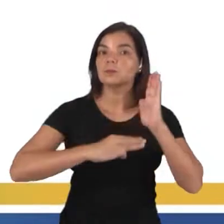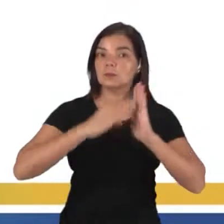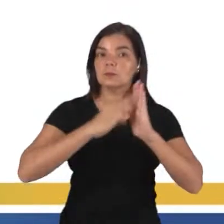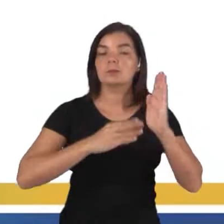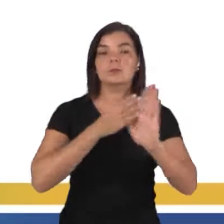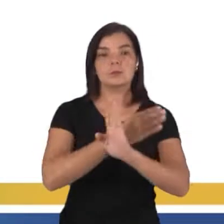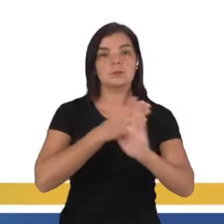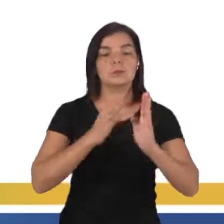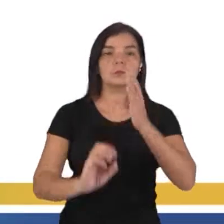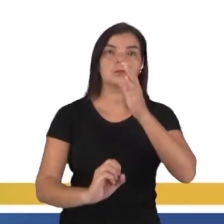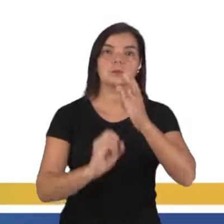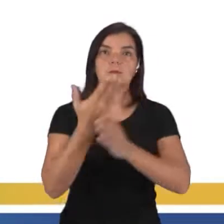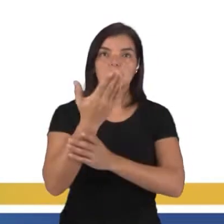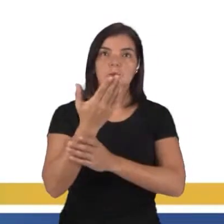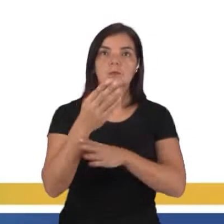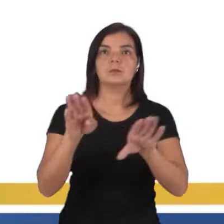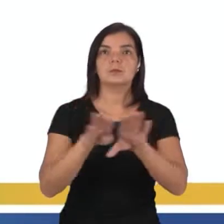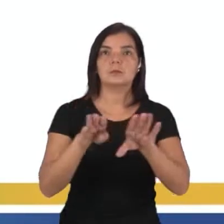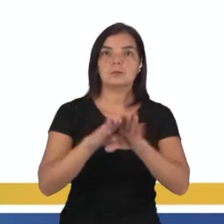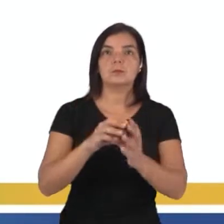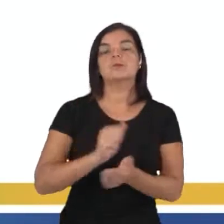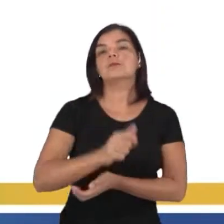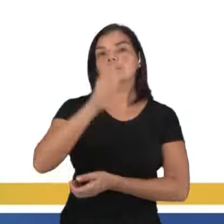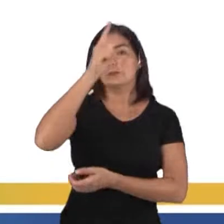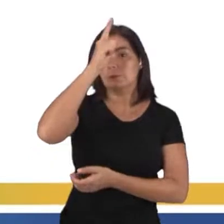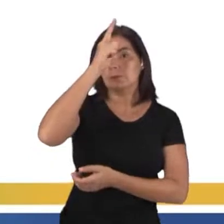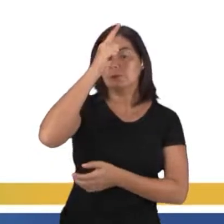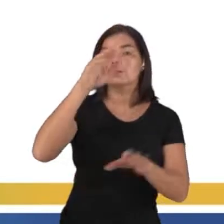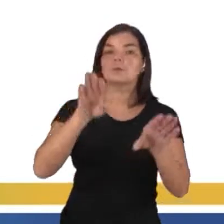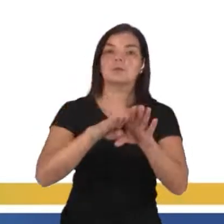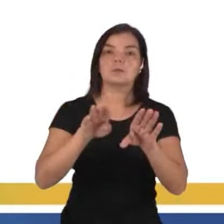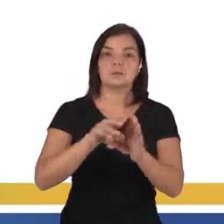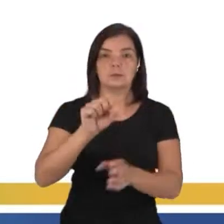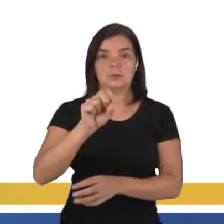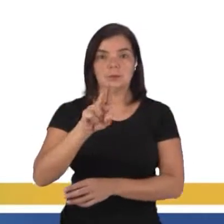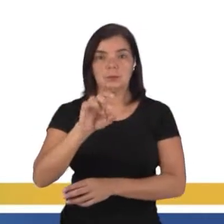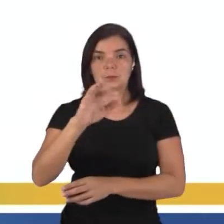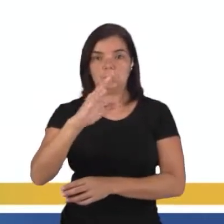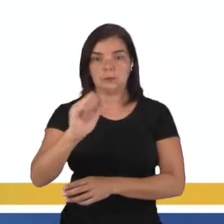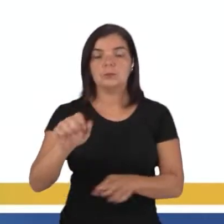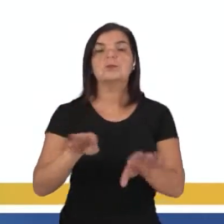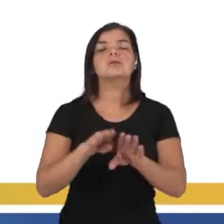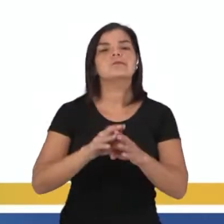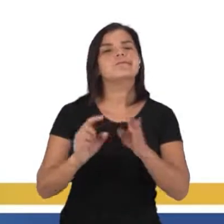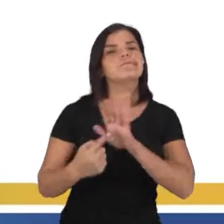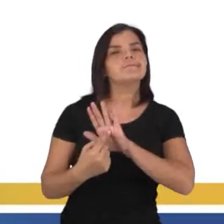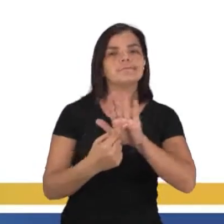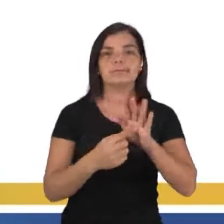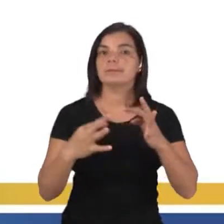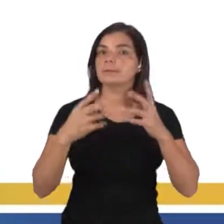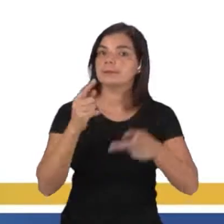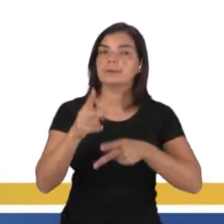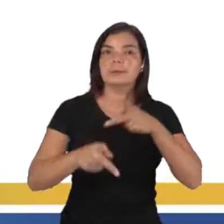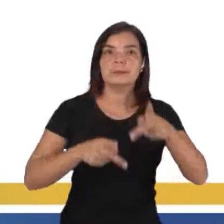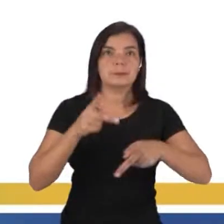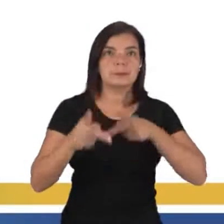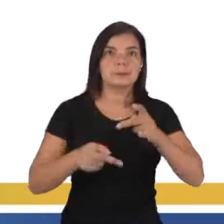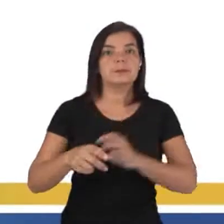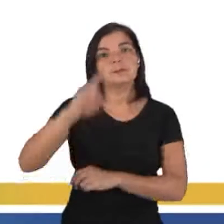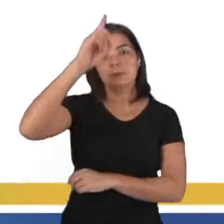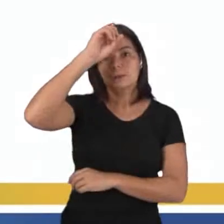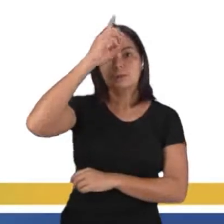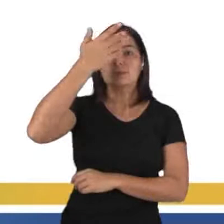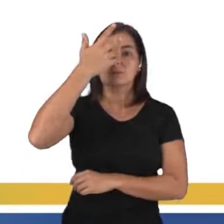calistenia se originou na ginástica sueca e alemã, né? Ele se destinava a toda a população, adultos